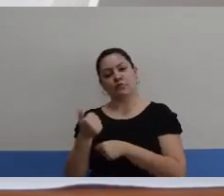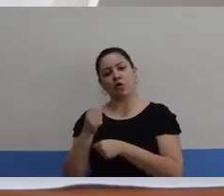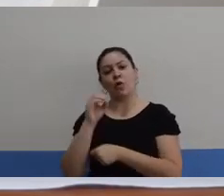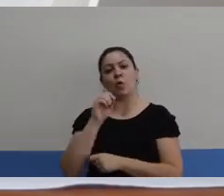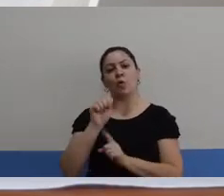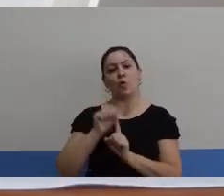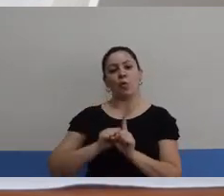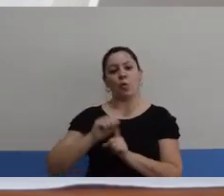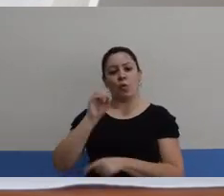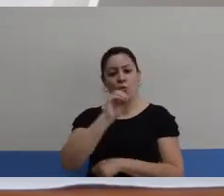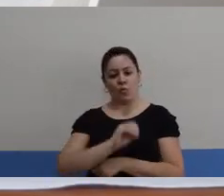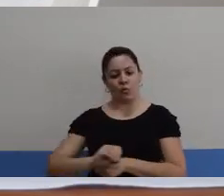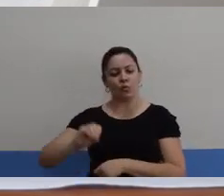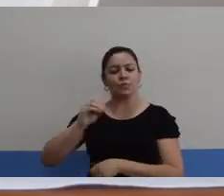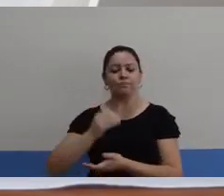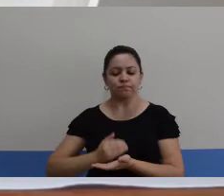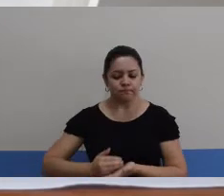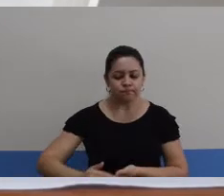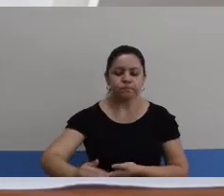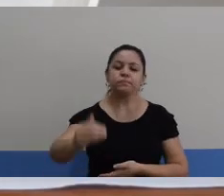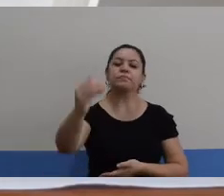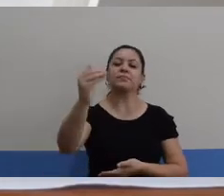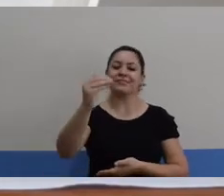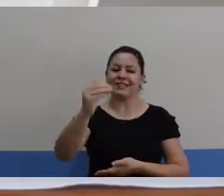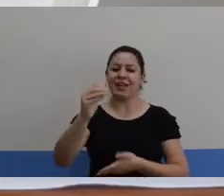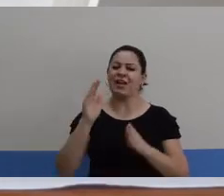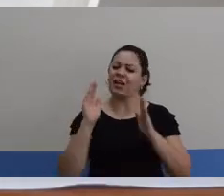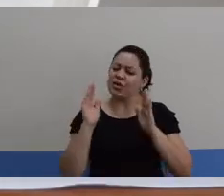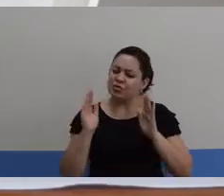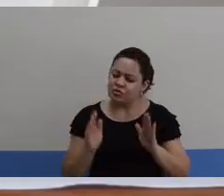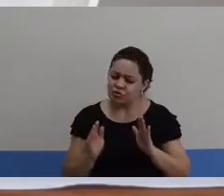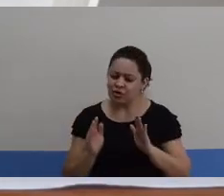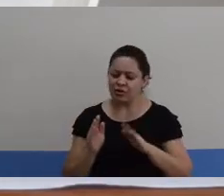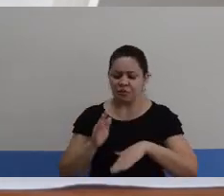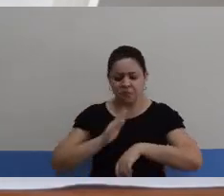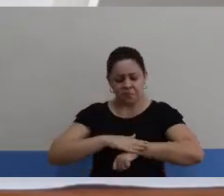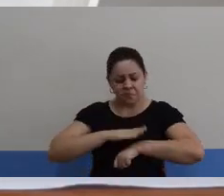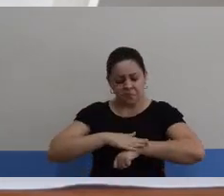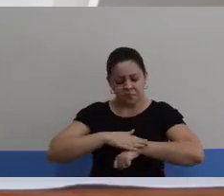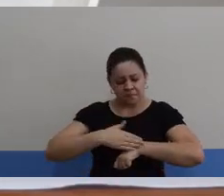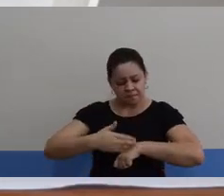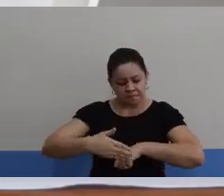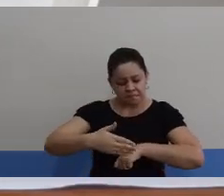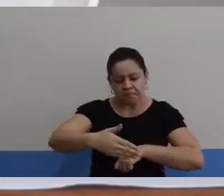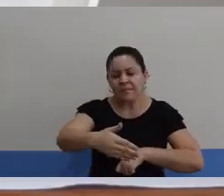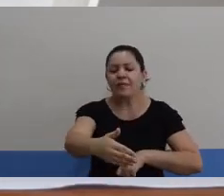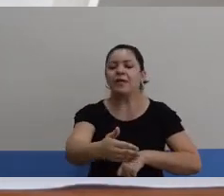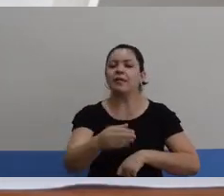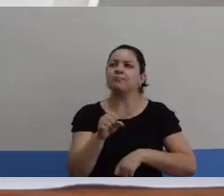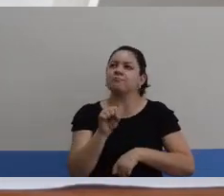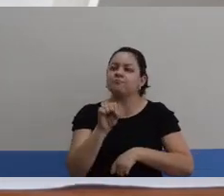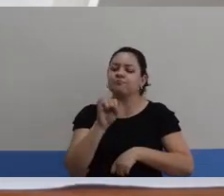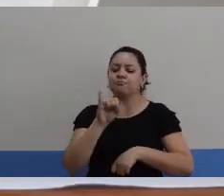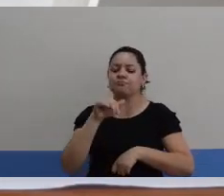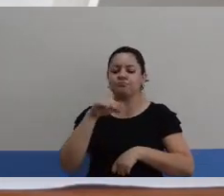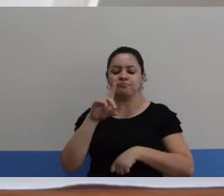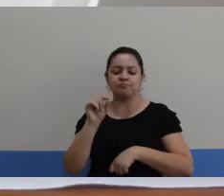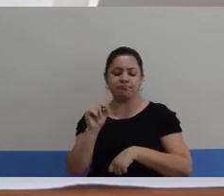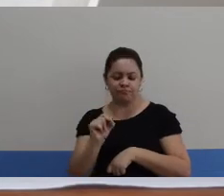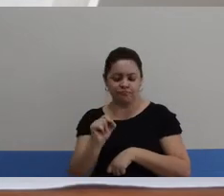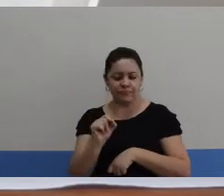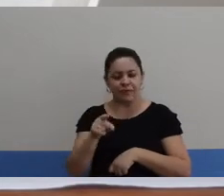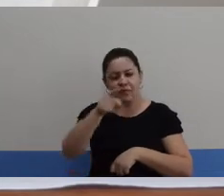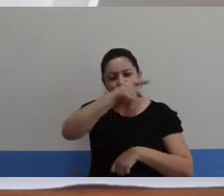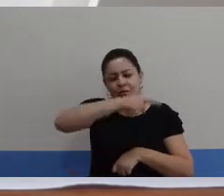2021, no mês de outubro. Então, nós já estamos vivendo em clima de sínodo. Sejam todos bem-vindos